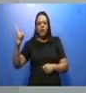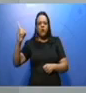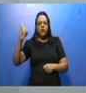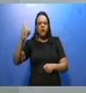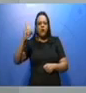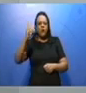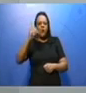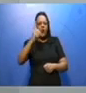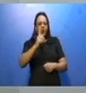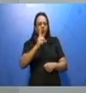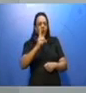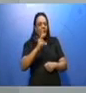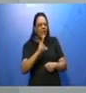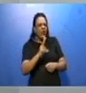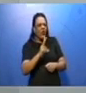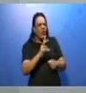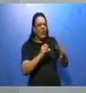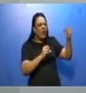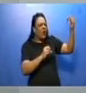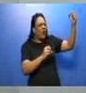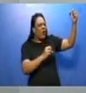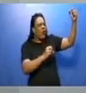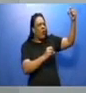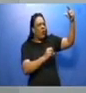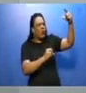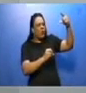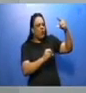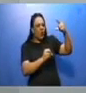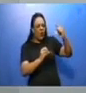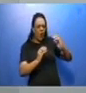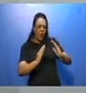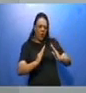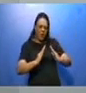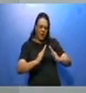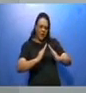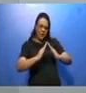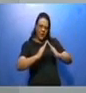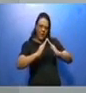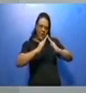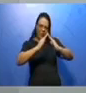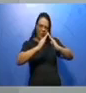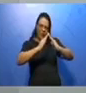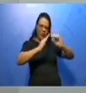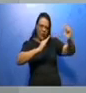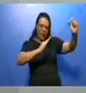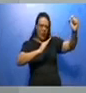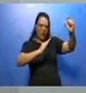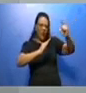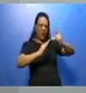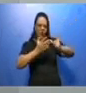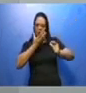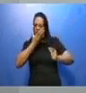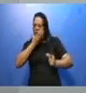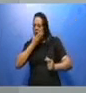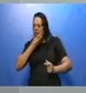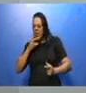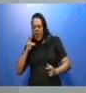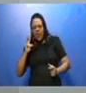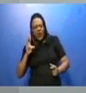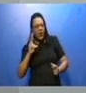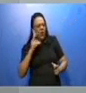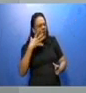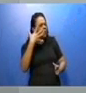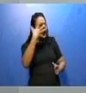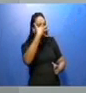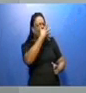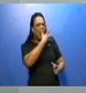surgir o pôr do sol atrás das pirâmides. E ele fica encantado, né? E qual vocês acham que foi a